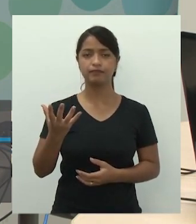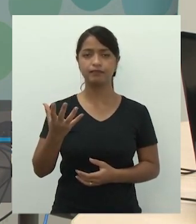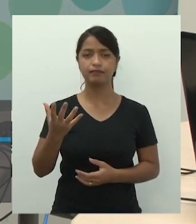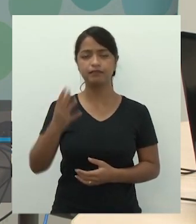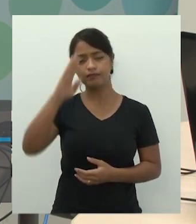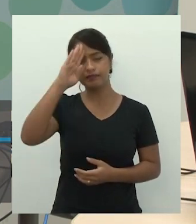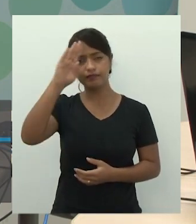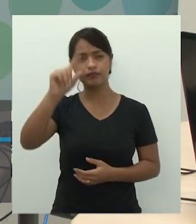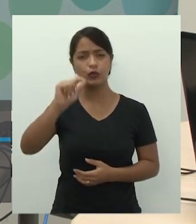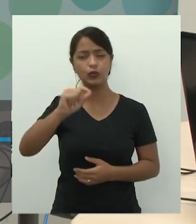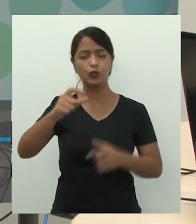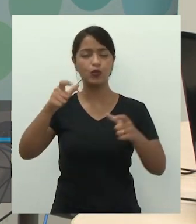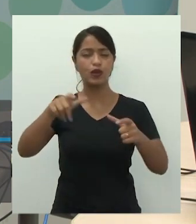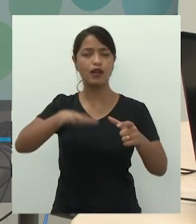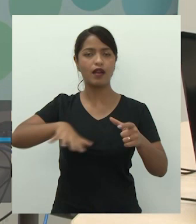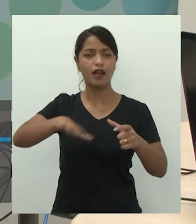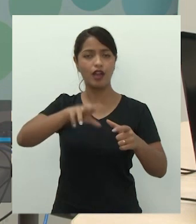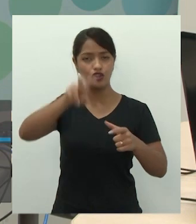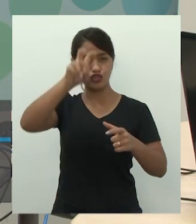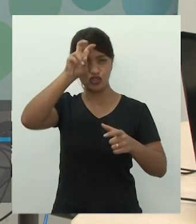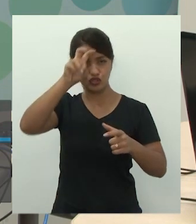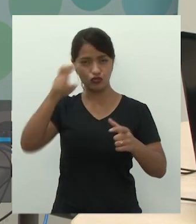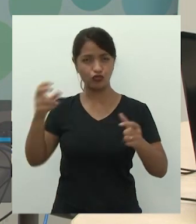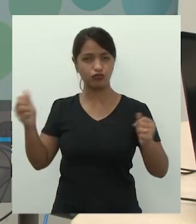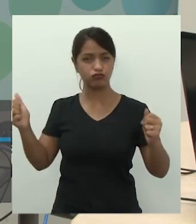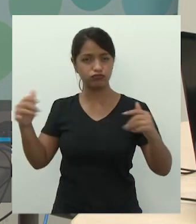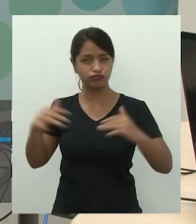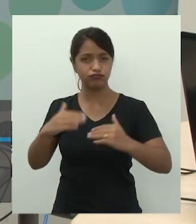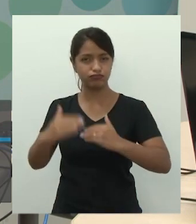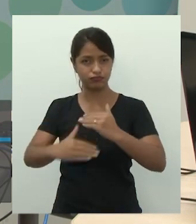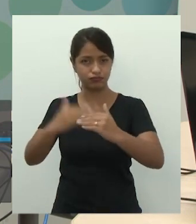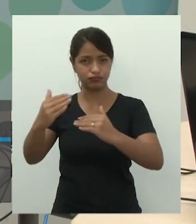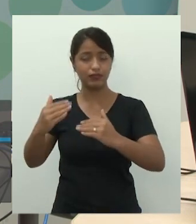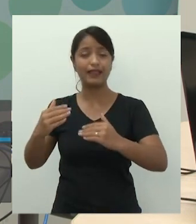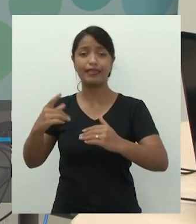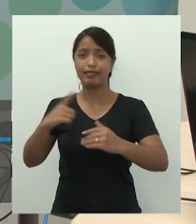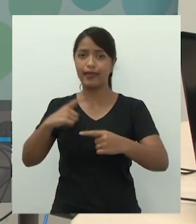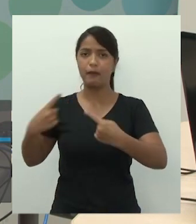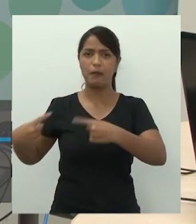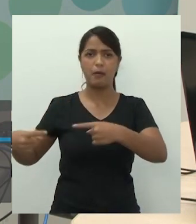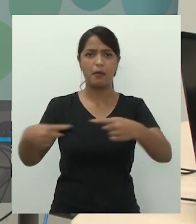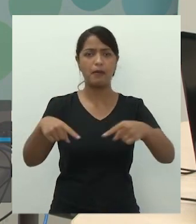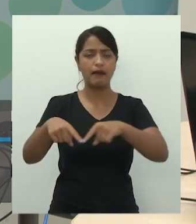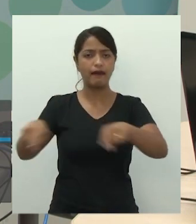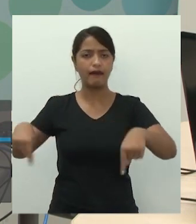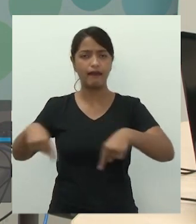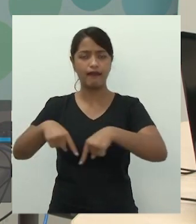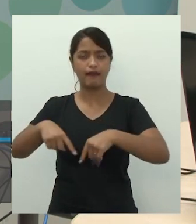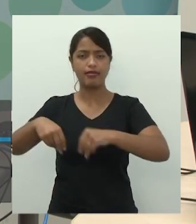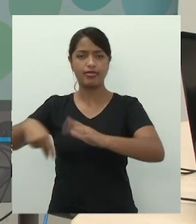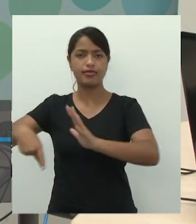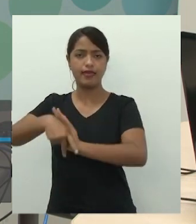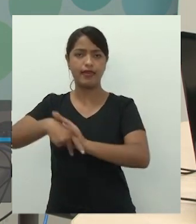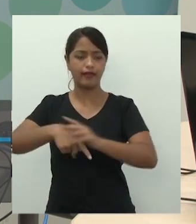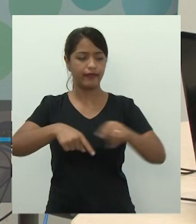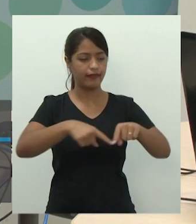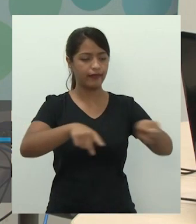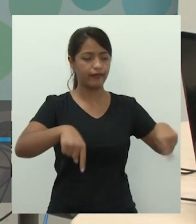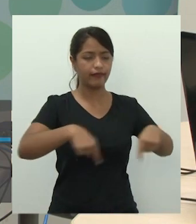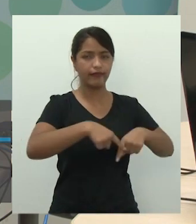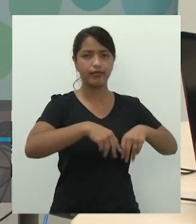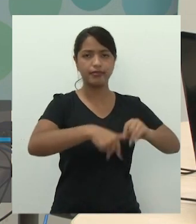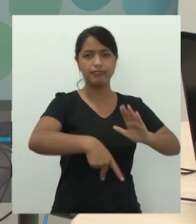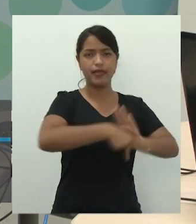da formação do Egito, houveram conflitos, né, de disputas de terras, né? As várias comunidades começaram a